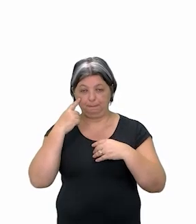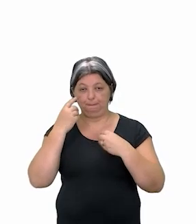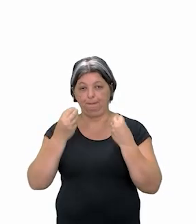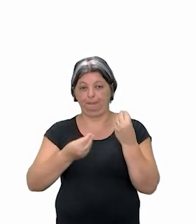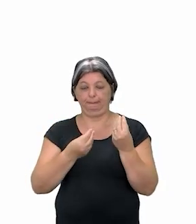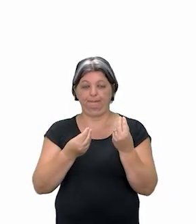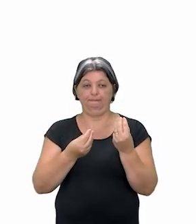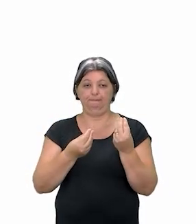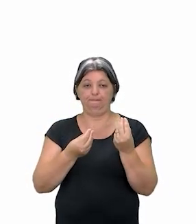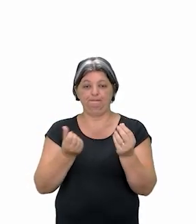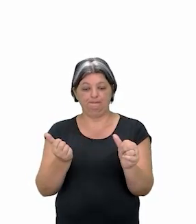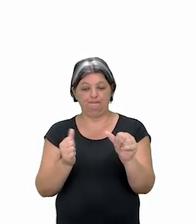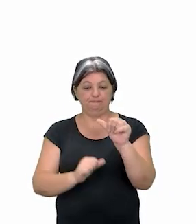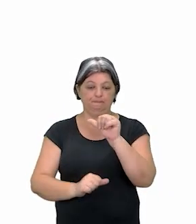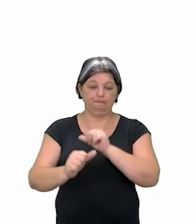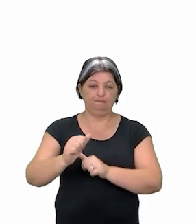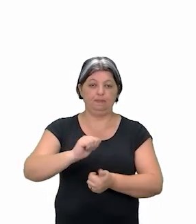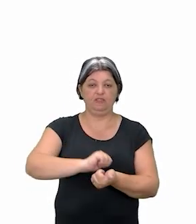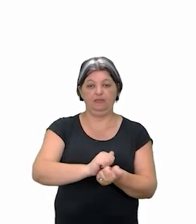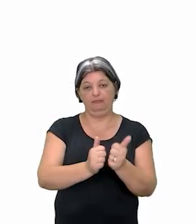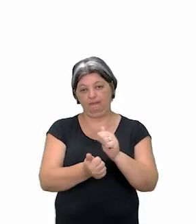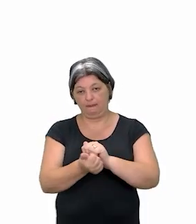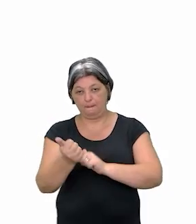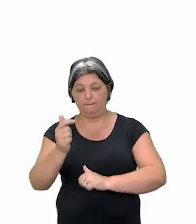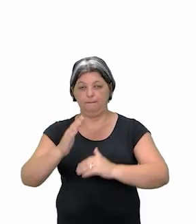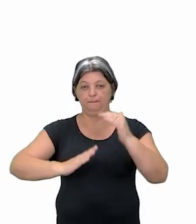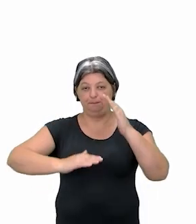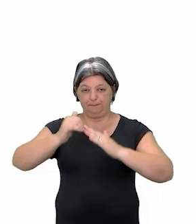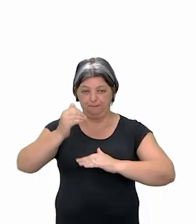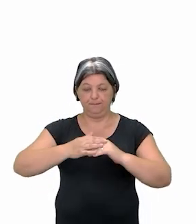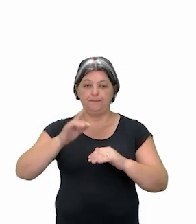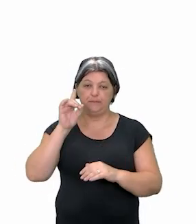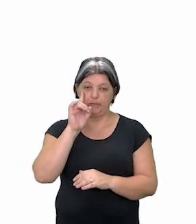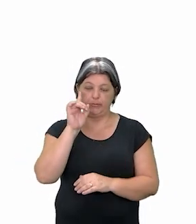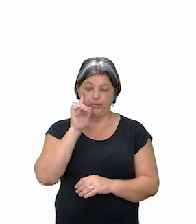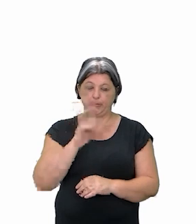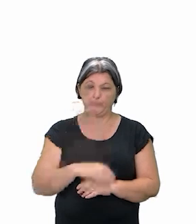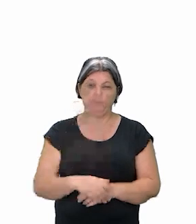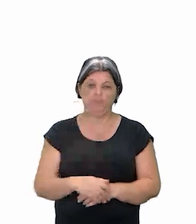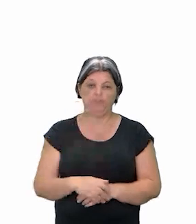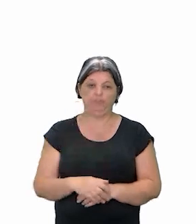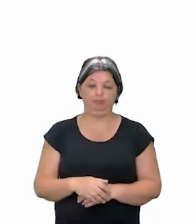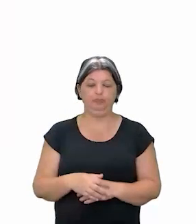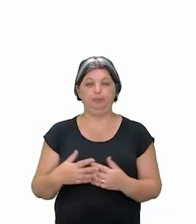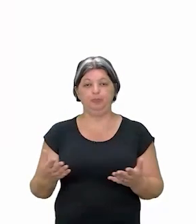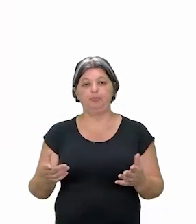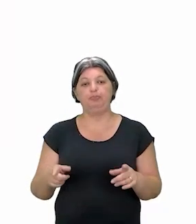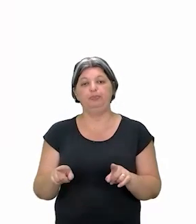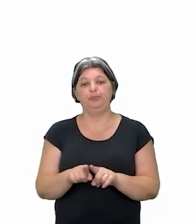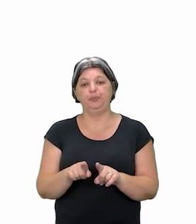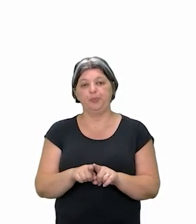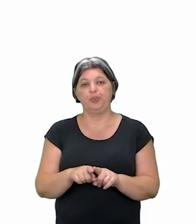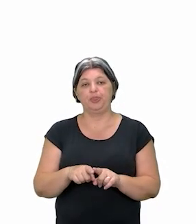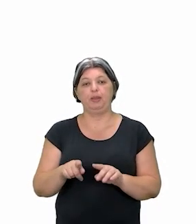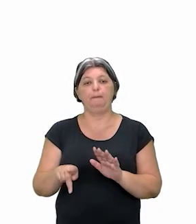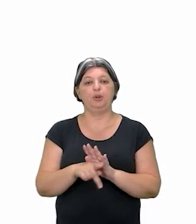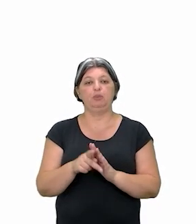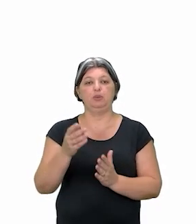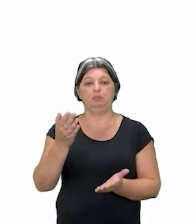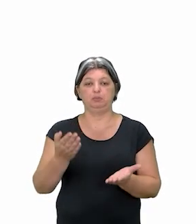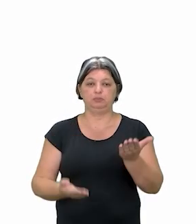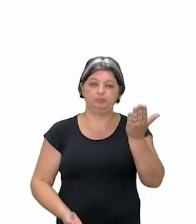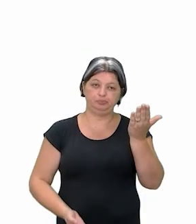ir alterando uma coisinha ou outra nas nossas práticas, no sentido de a gente trazer uma maior equivalência, uma